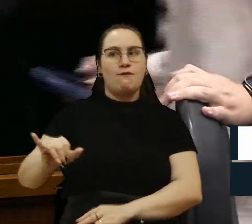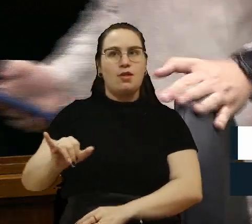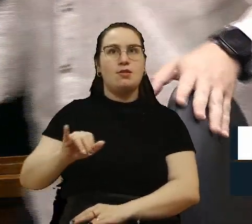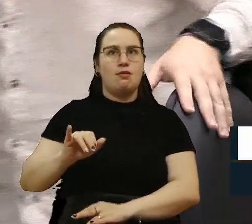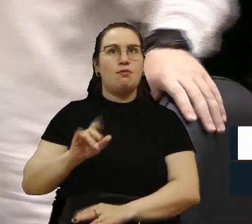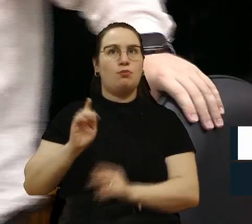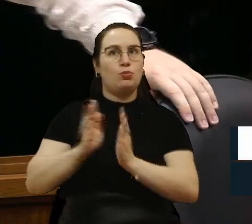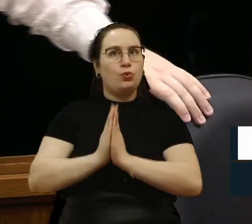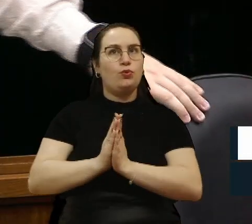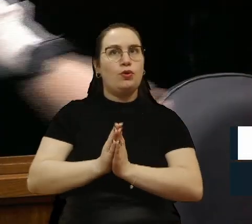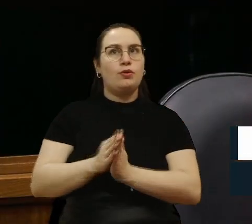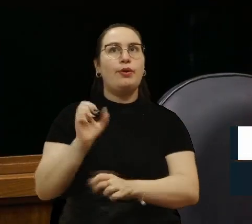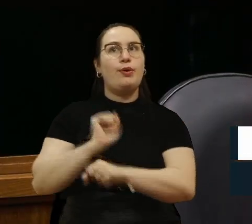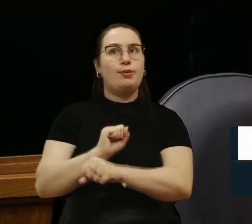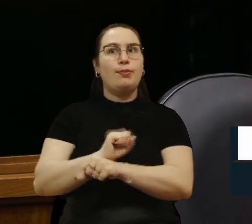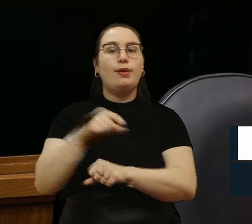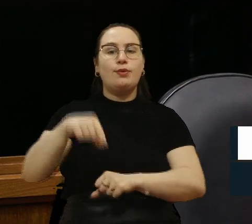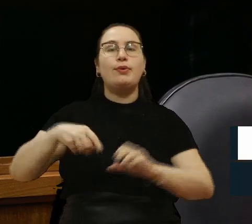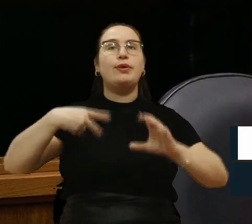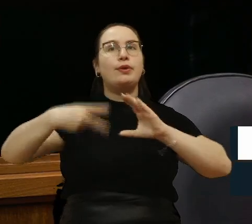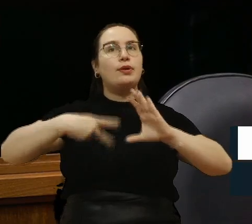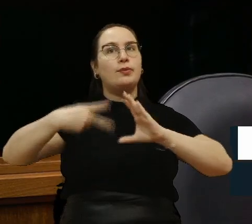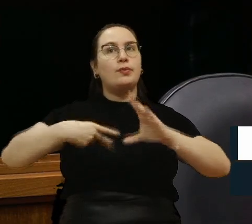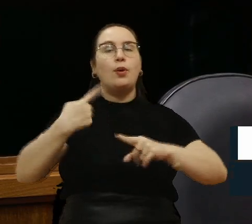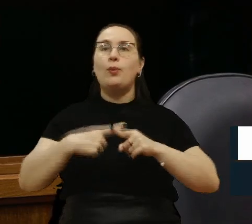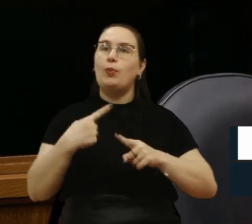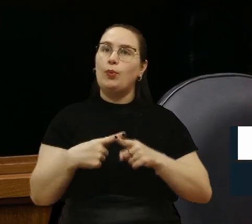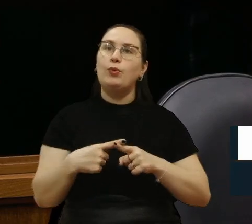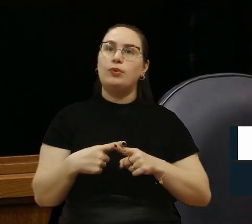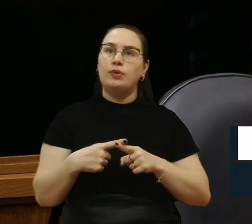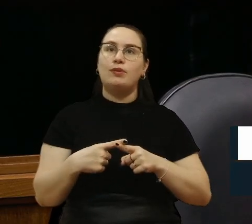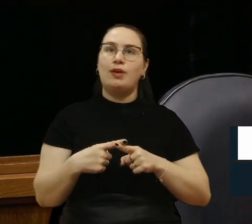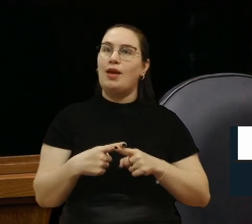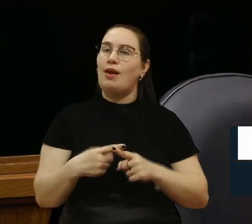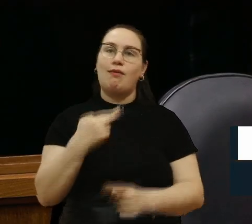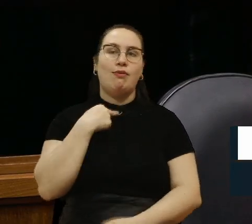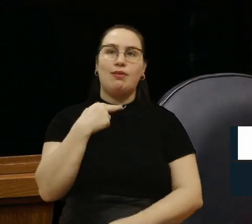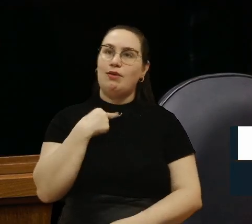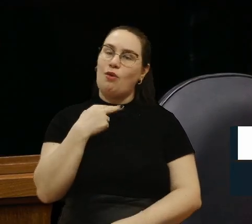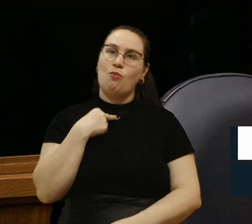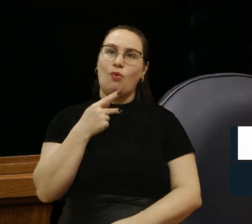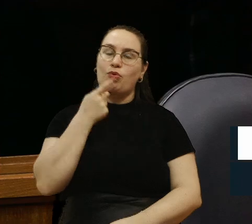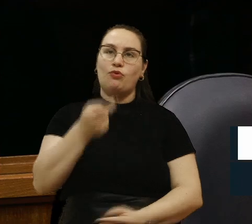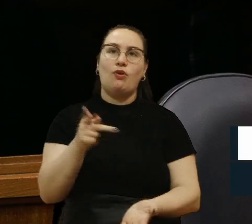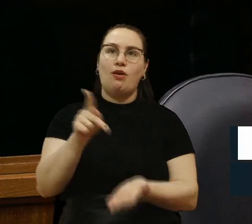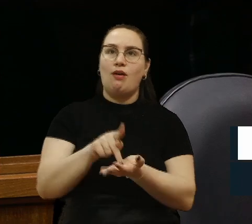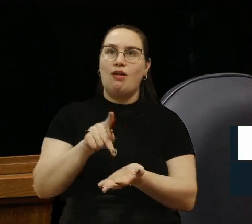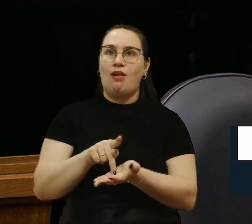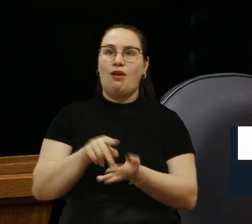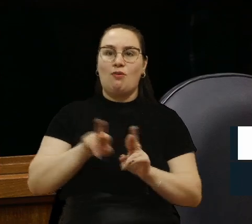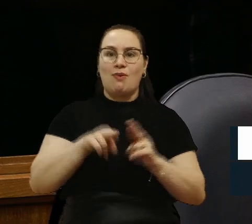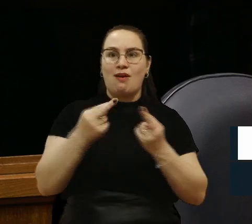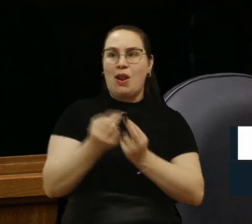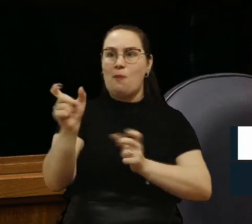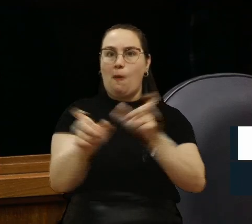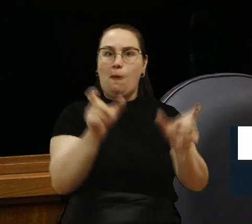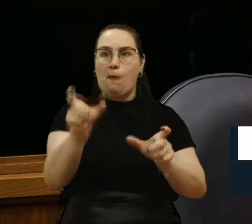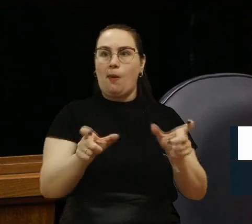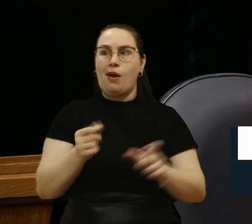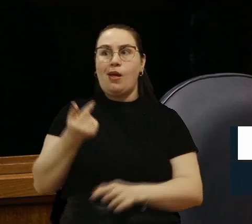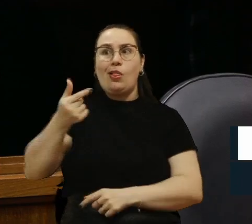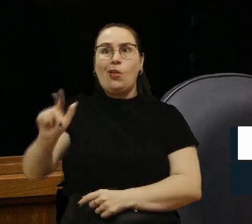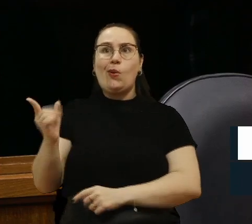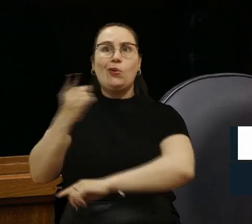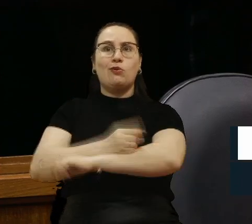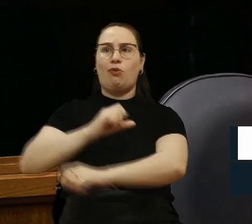nós estamos aguardando ele virar essa casa. Porque ele não pode afirmar uma coisa num dia, numa reunião com várias pessoas, e no outro